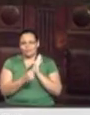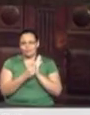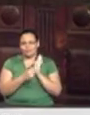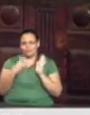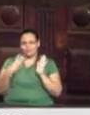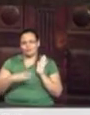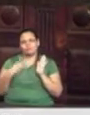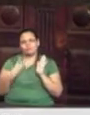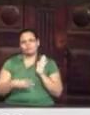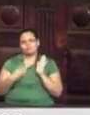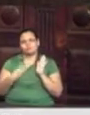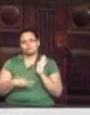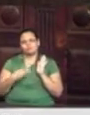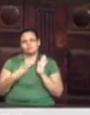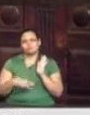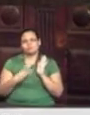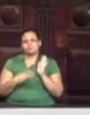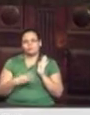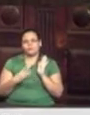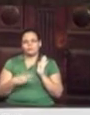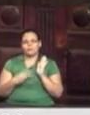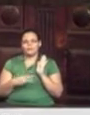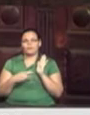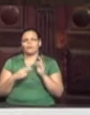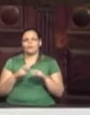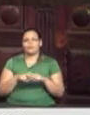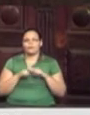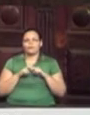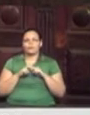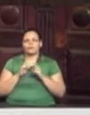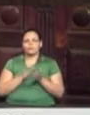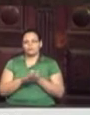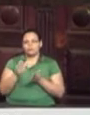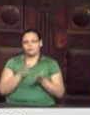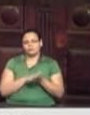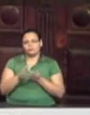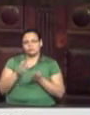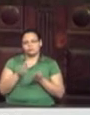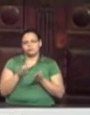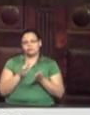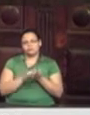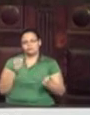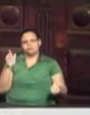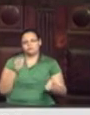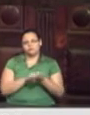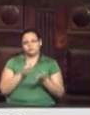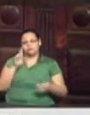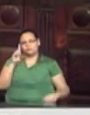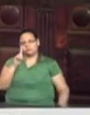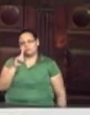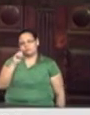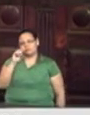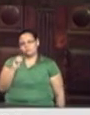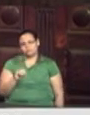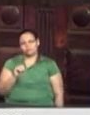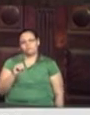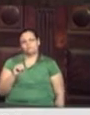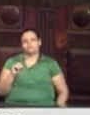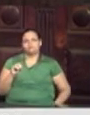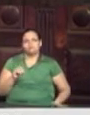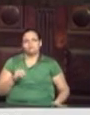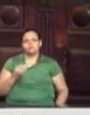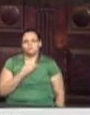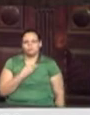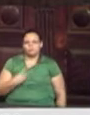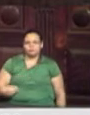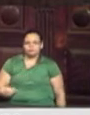3º, consoante publicação no Diário Oficial do Executivo, de 7